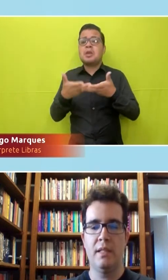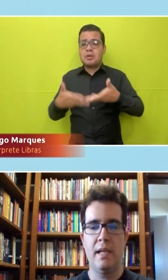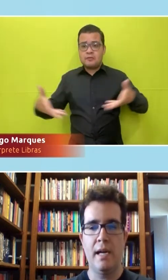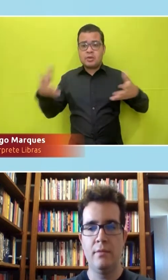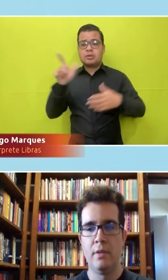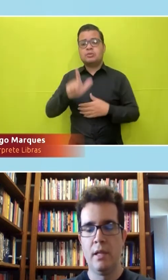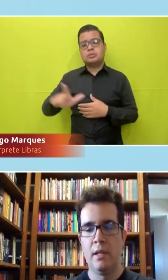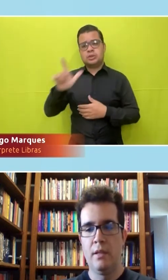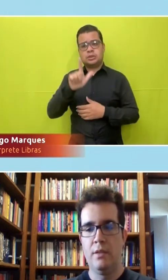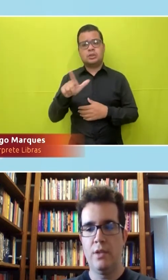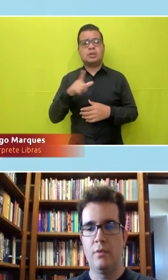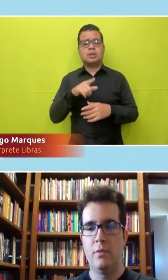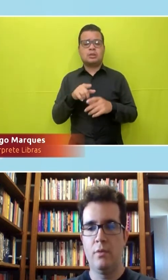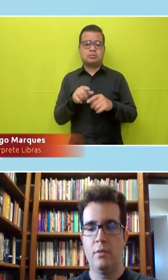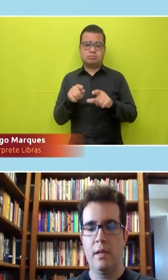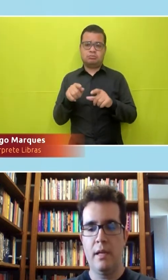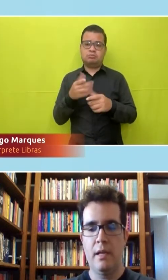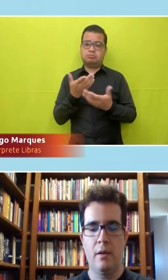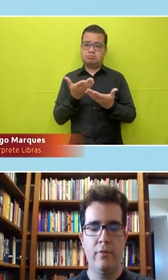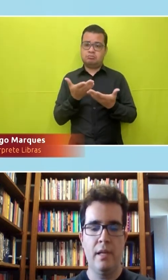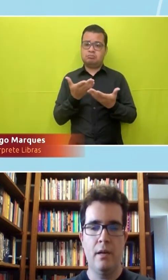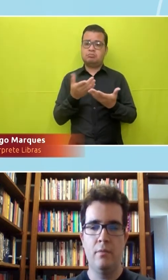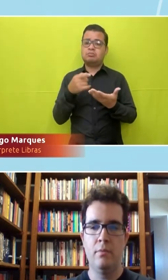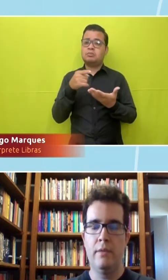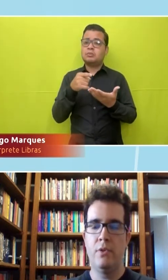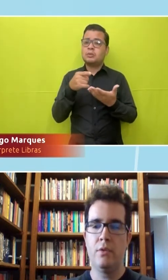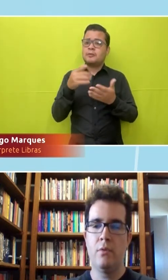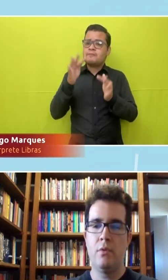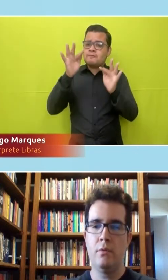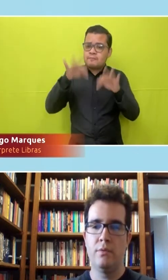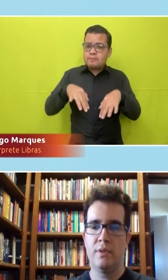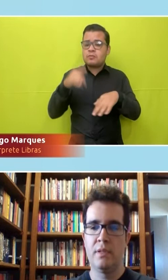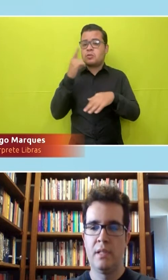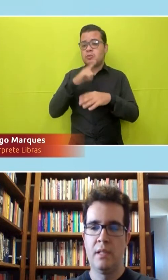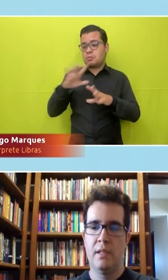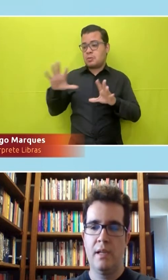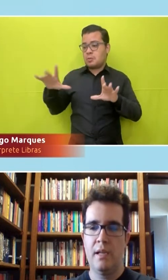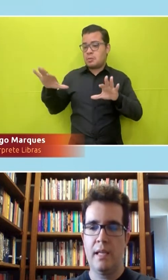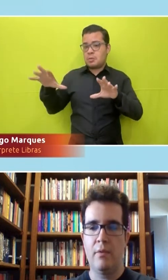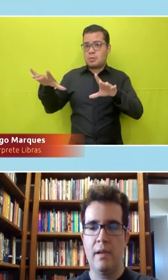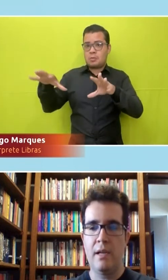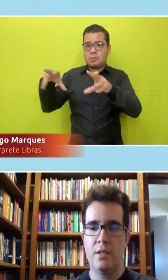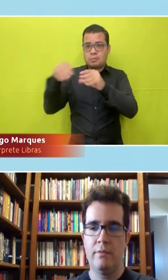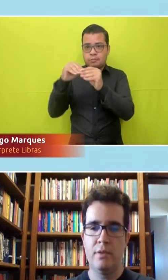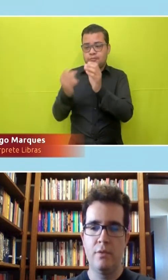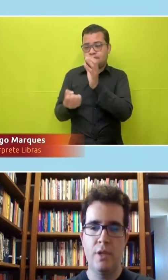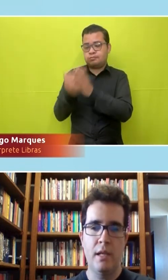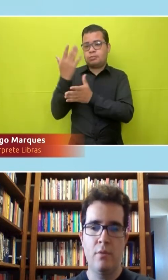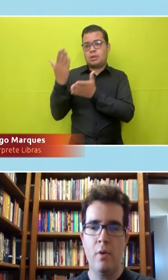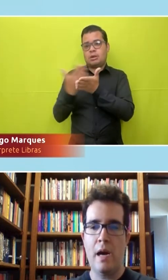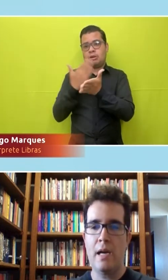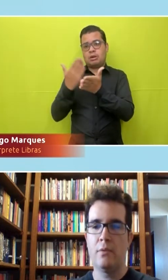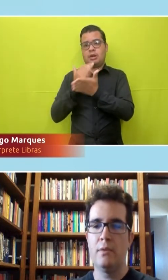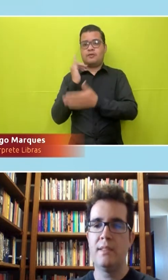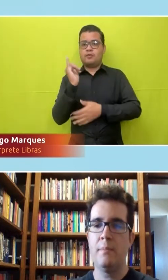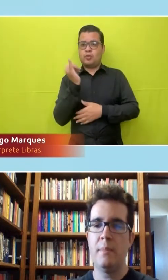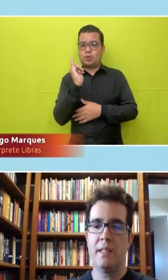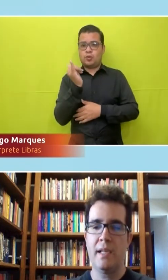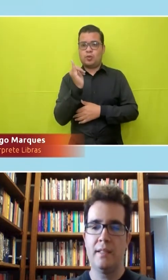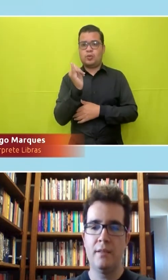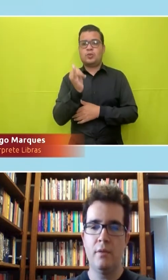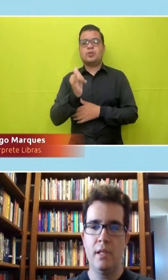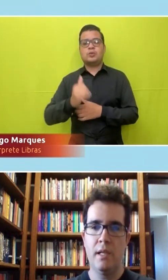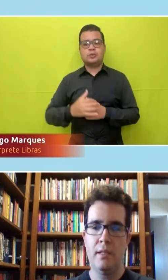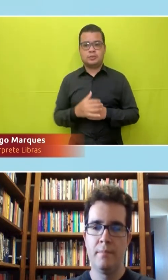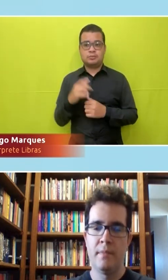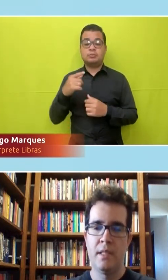concurso literário, e gerou, ao final, um livro de contos que eram narrativas do gênero noir, todas